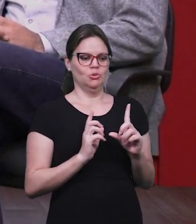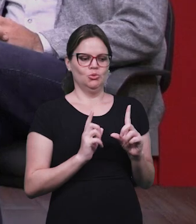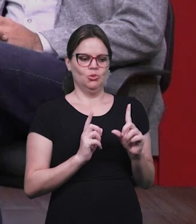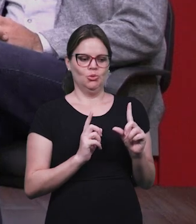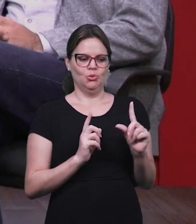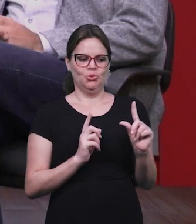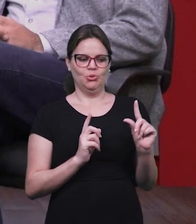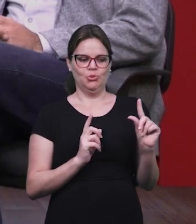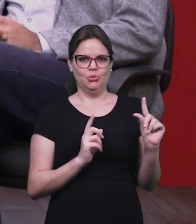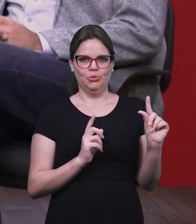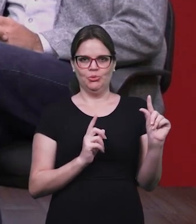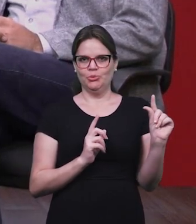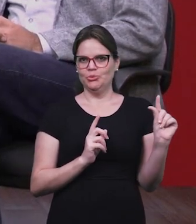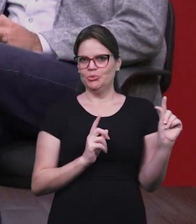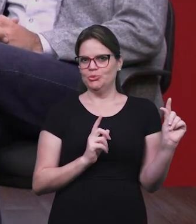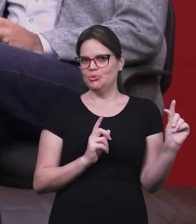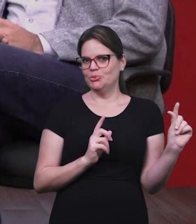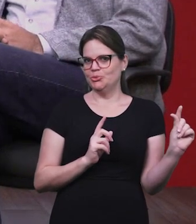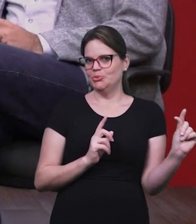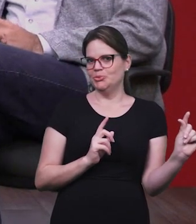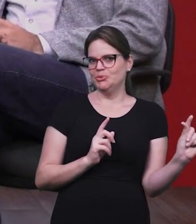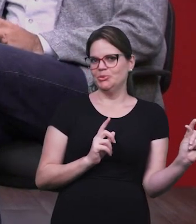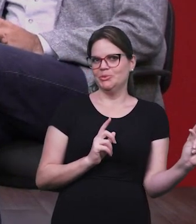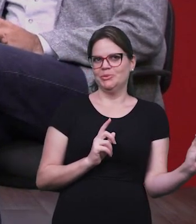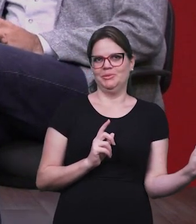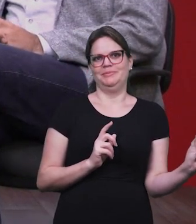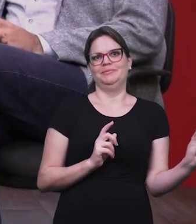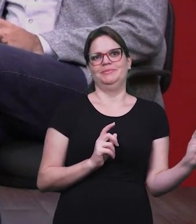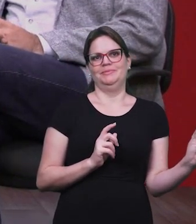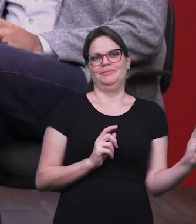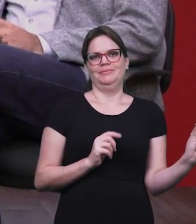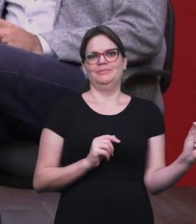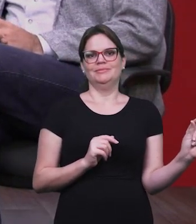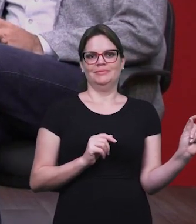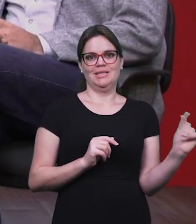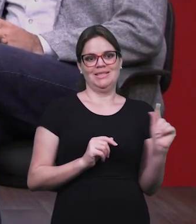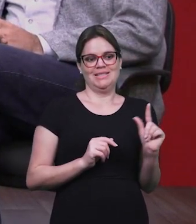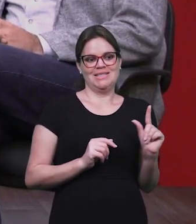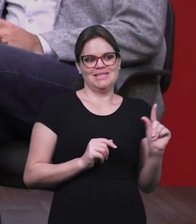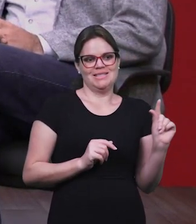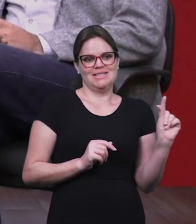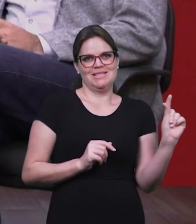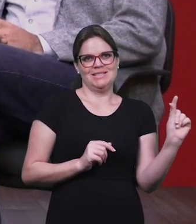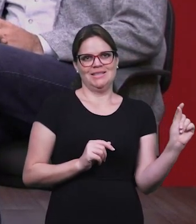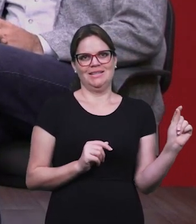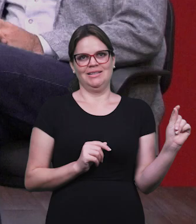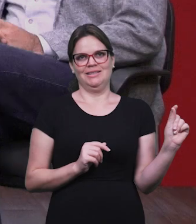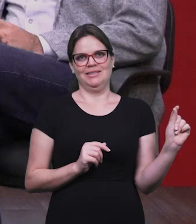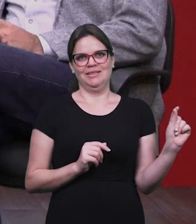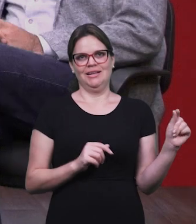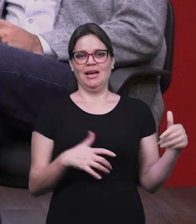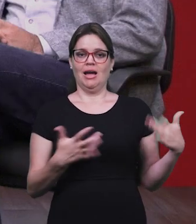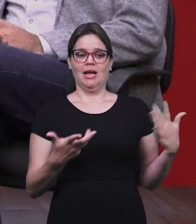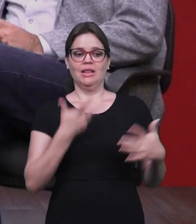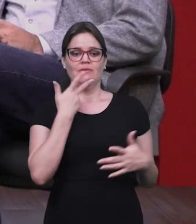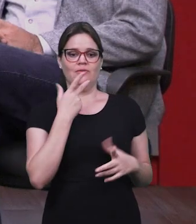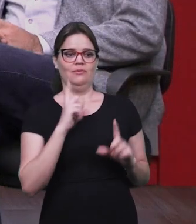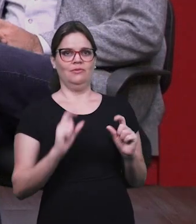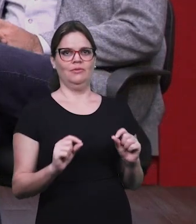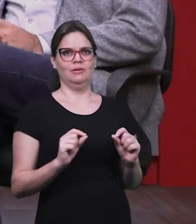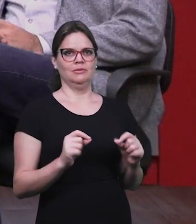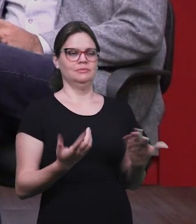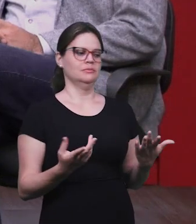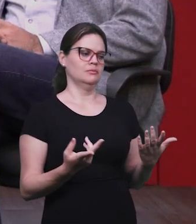de fininho, e aí, então, Paulo lhe resiste na cara. Ele